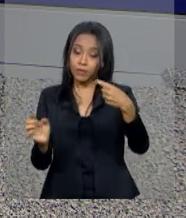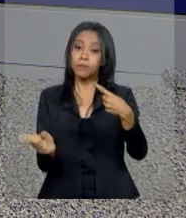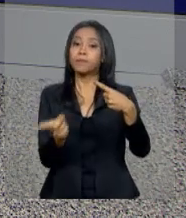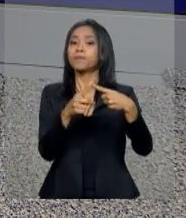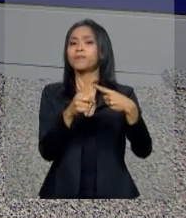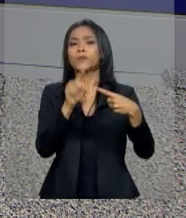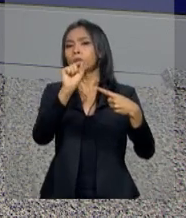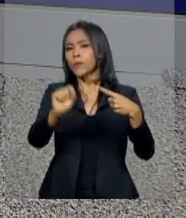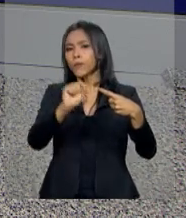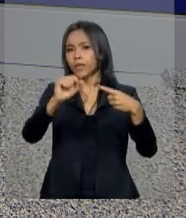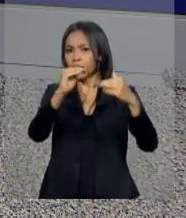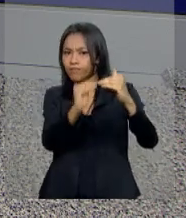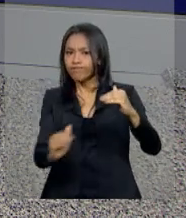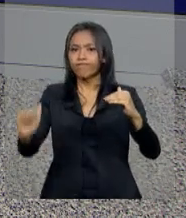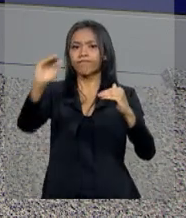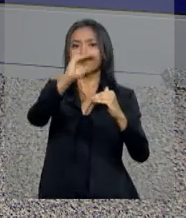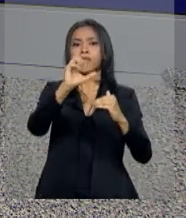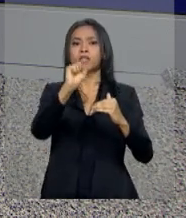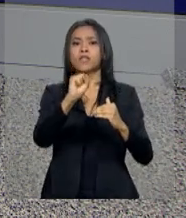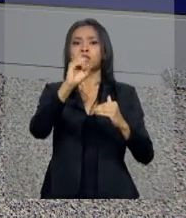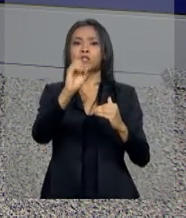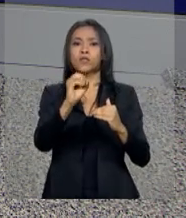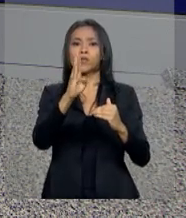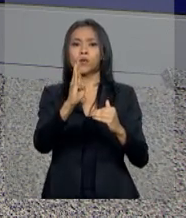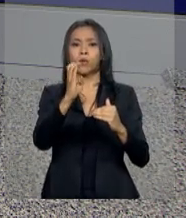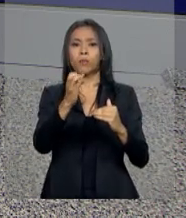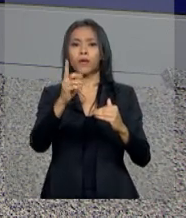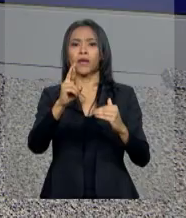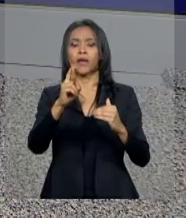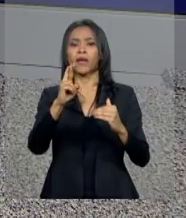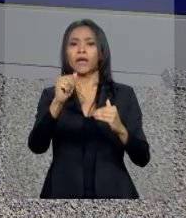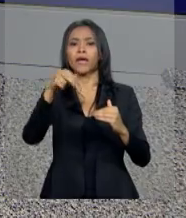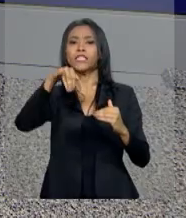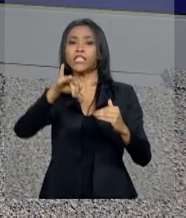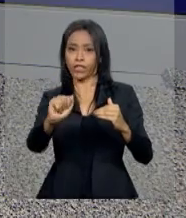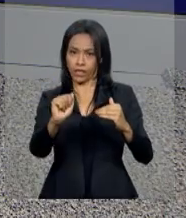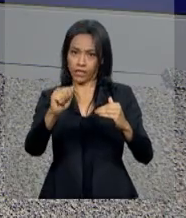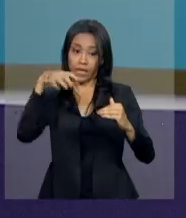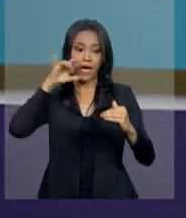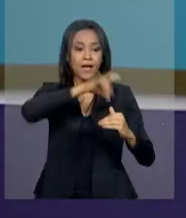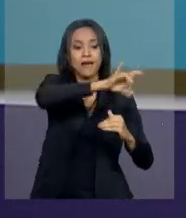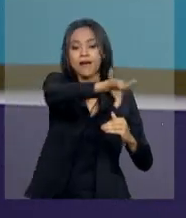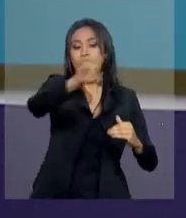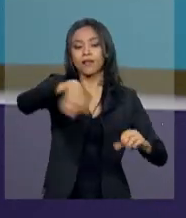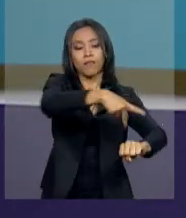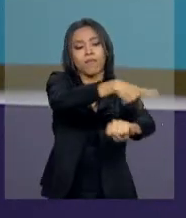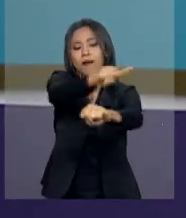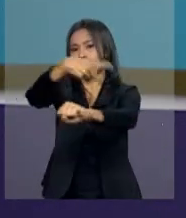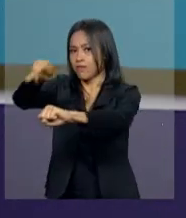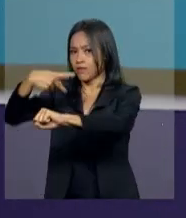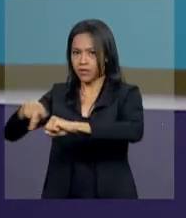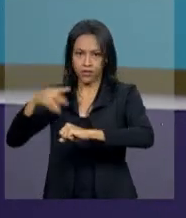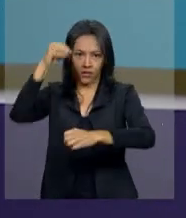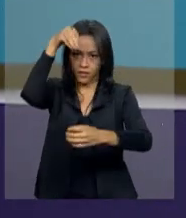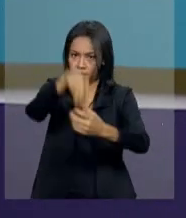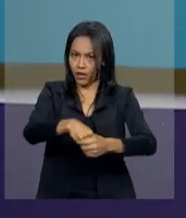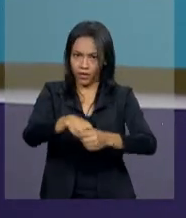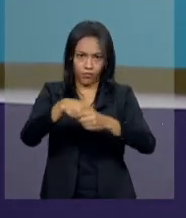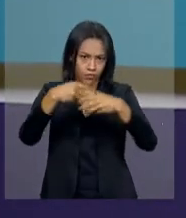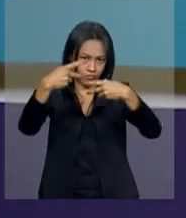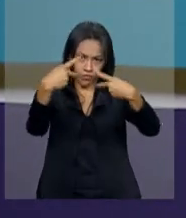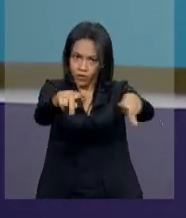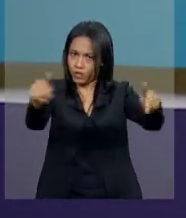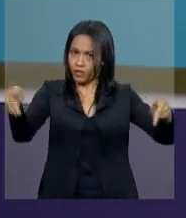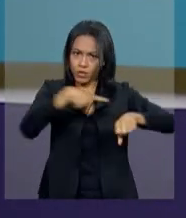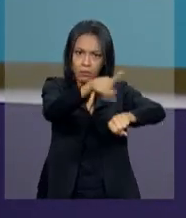princípio da soberania, ou seja, os estados dentro de suas fronteiras, eles podem ter liberdade e